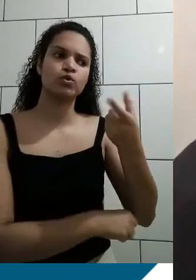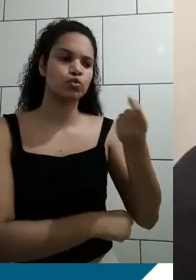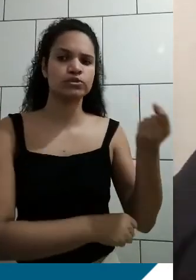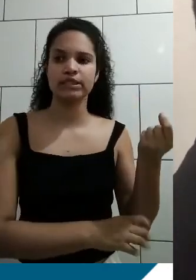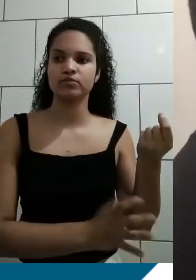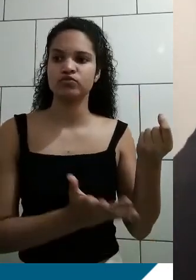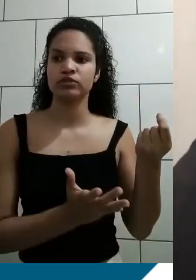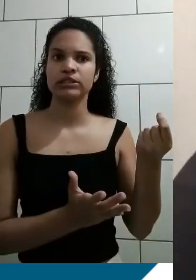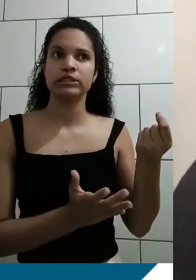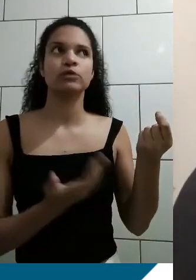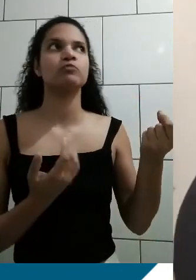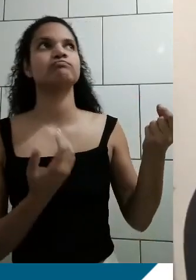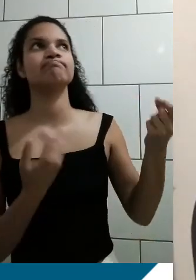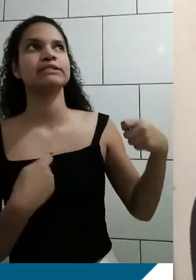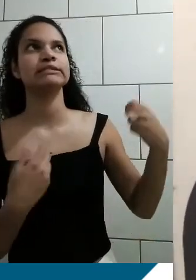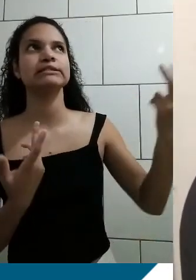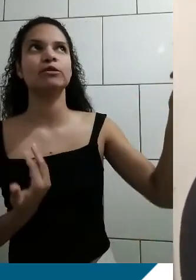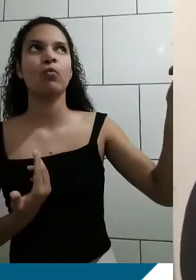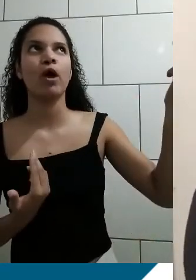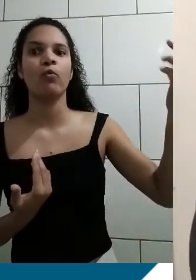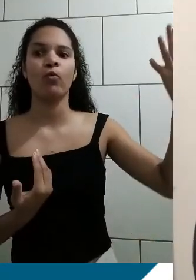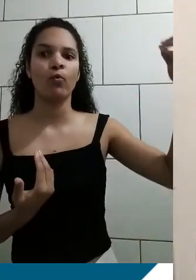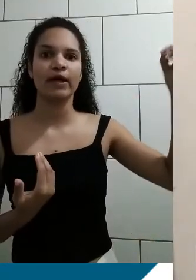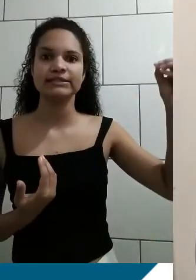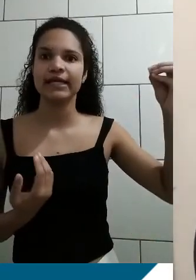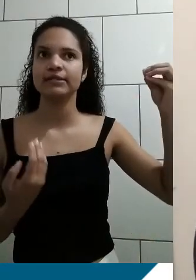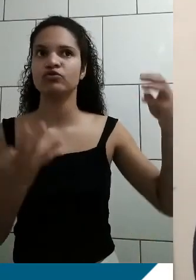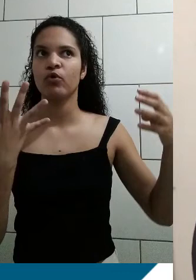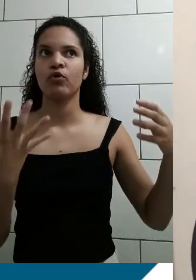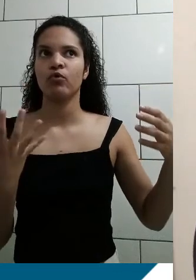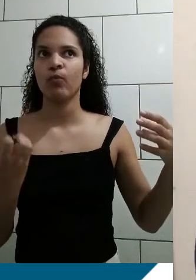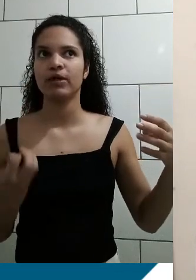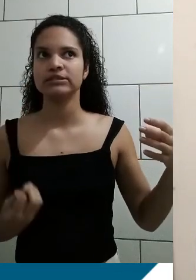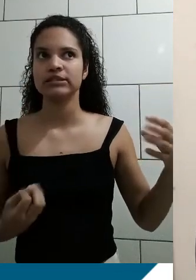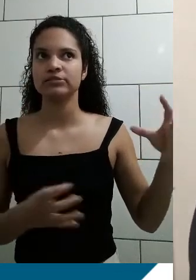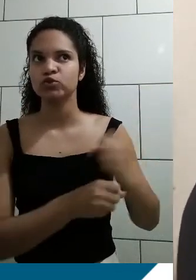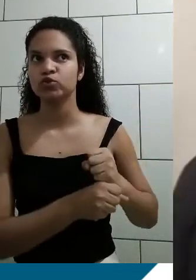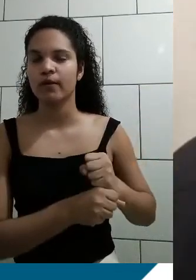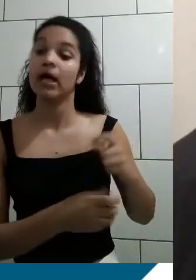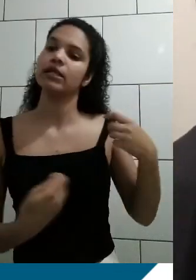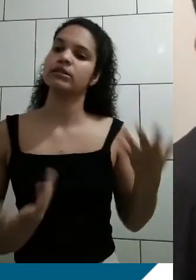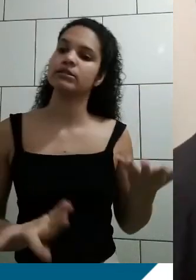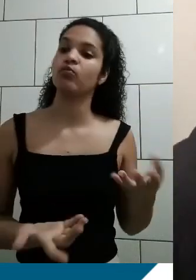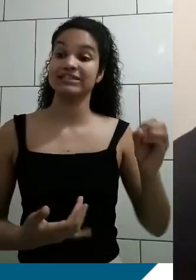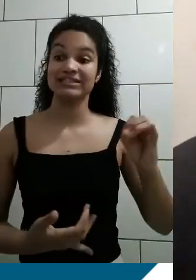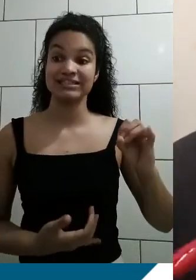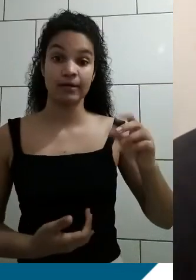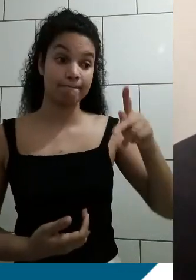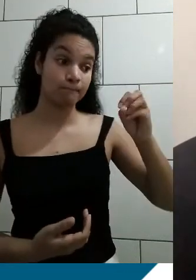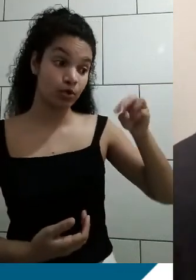400 joules, se a minha potencial vale 200, a minha cinética vale 200